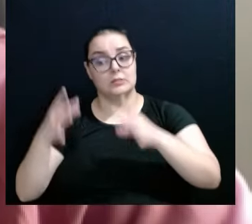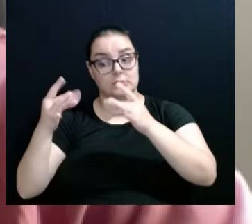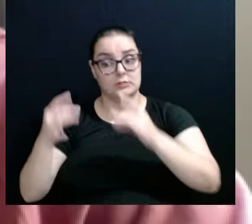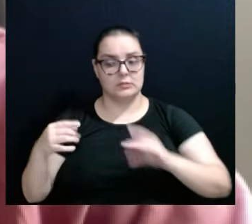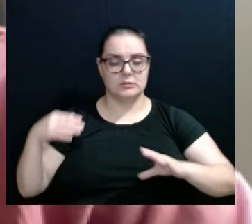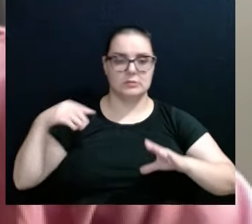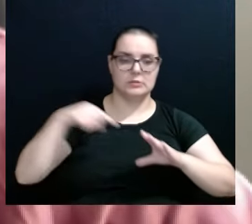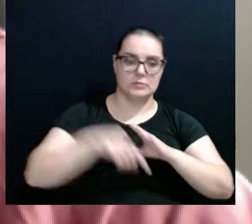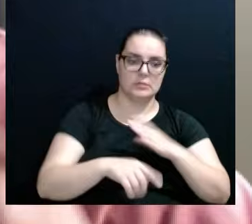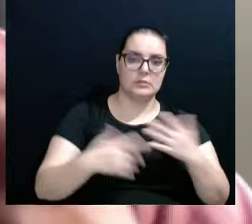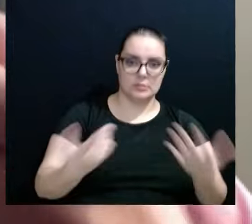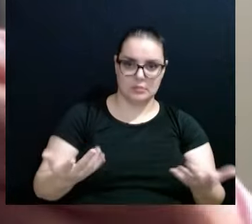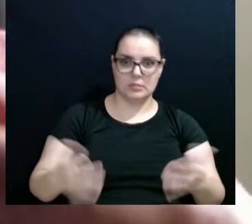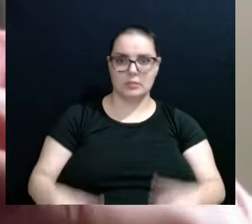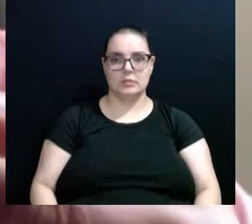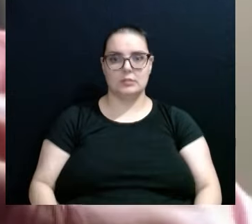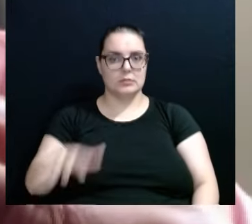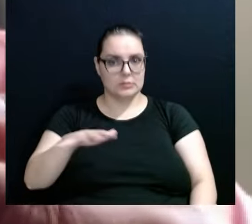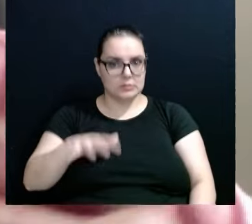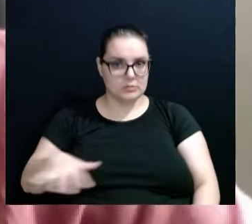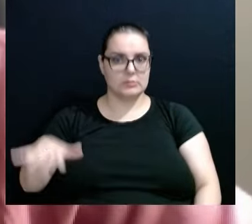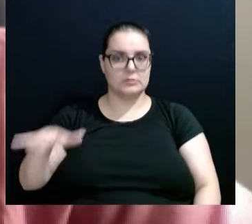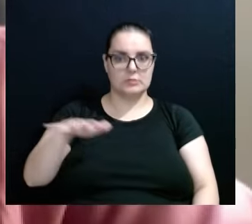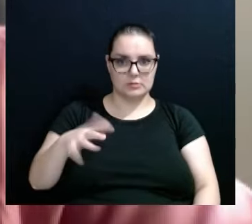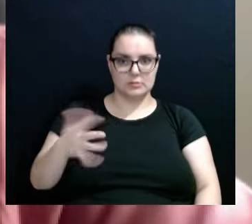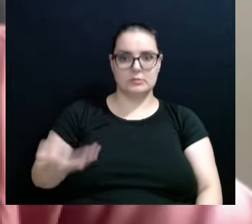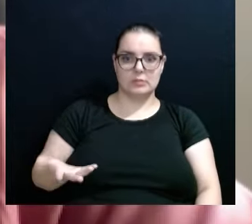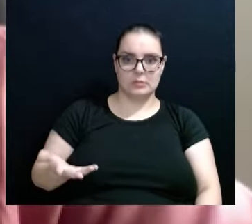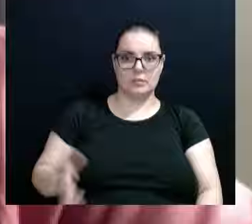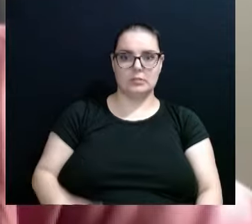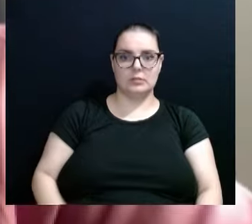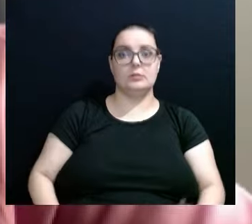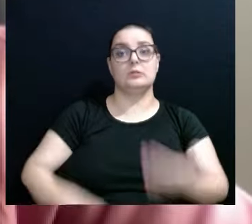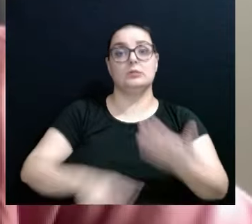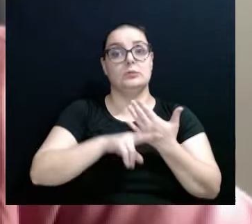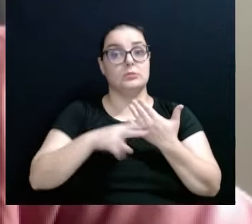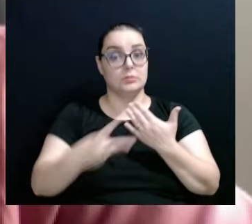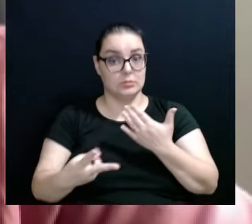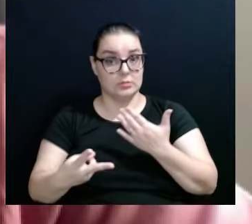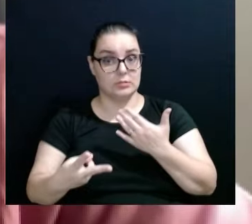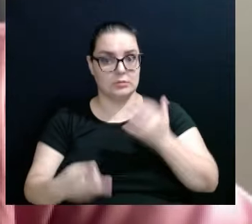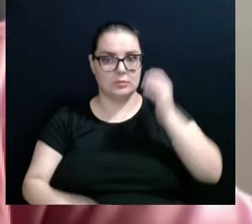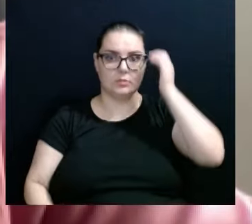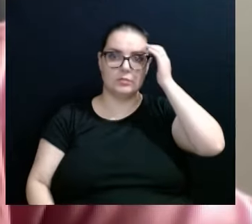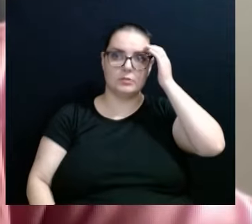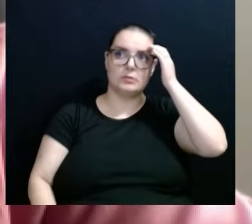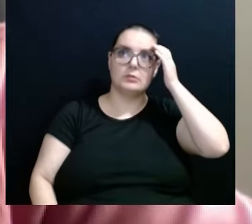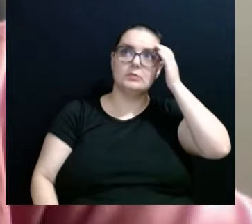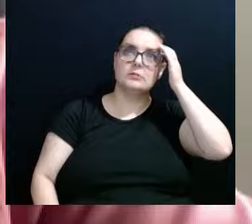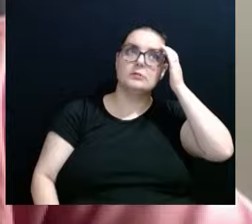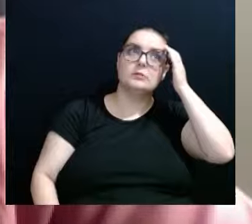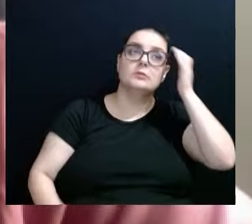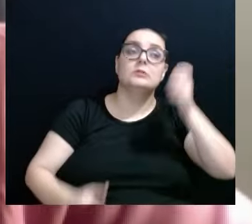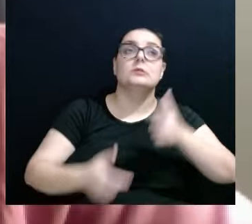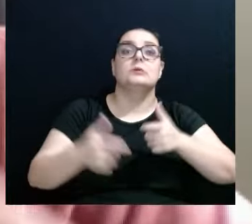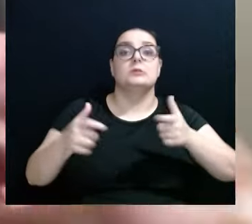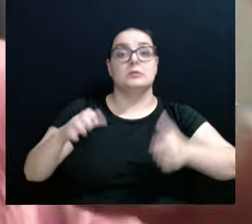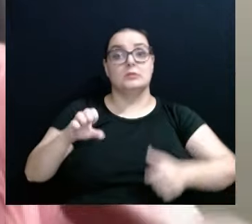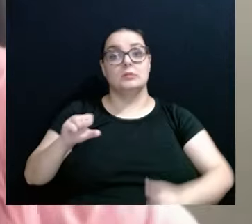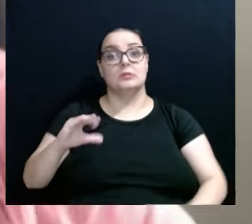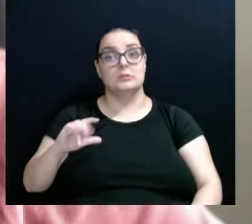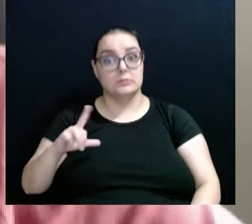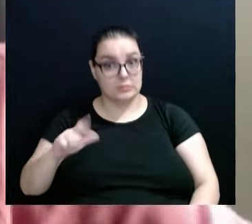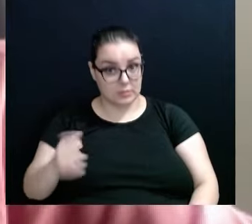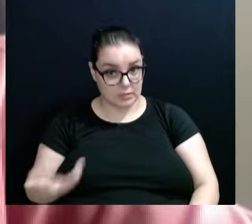talvez adentrando agora nessa esfera de impactos em larga escala,